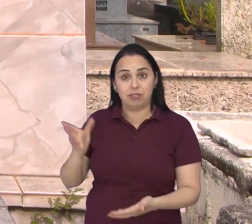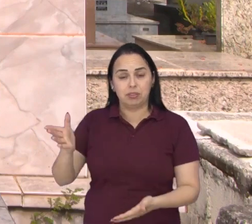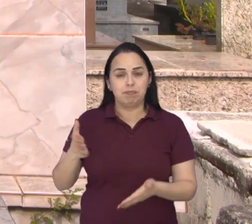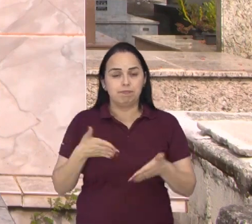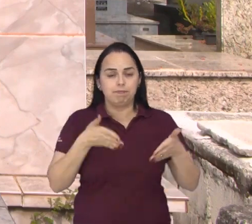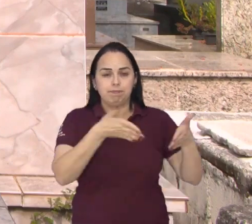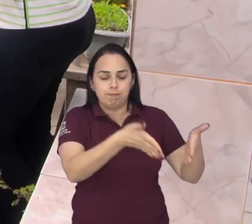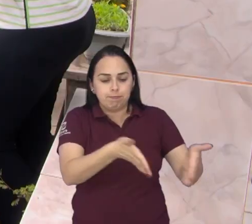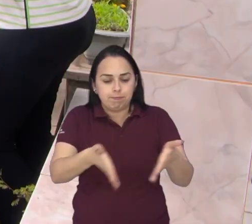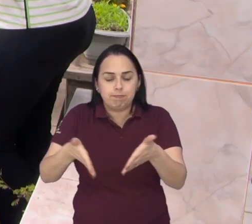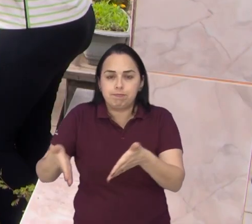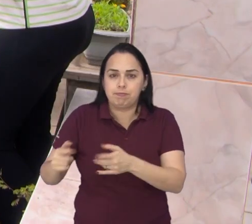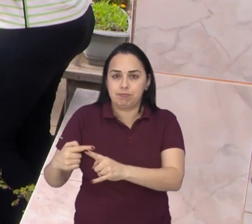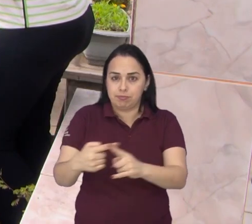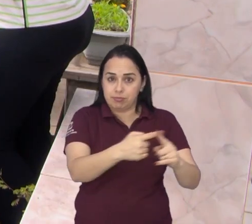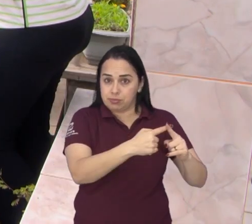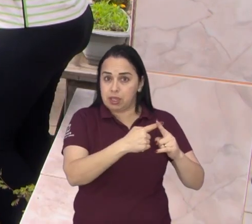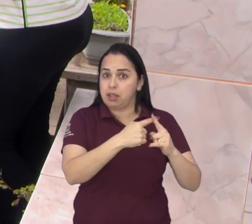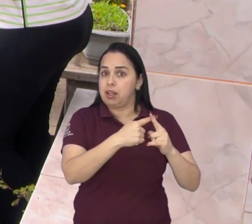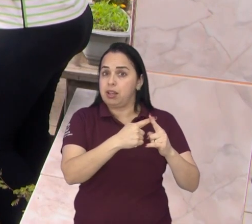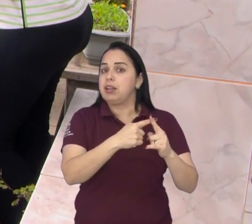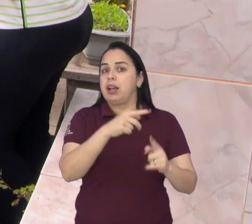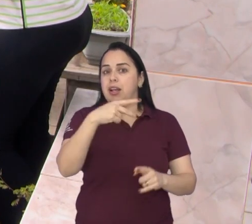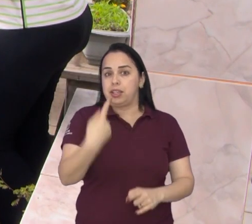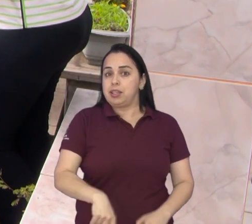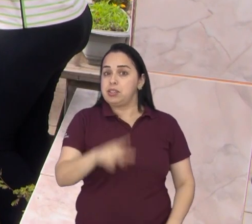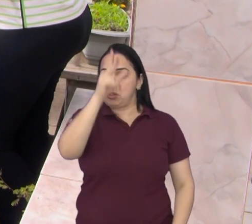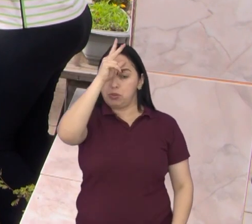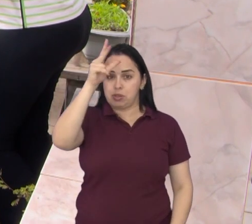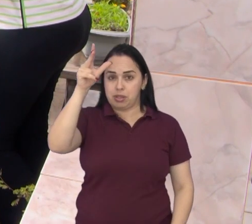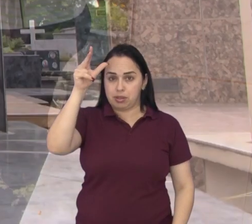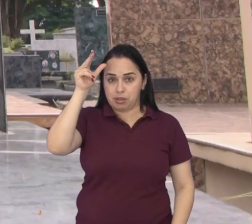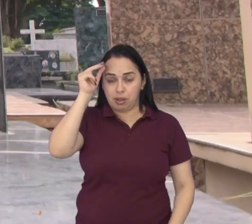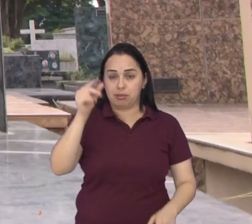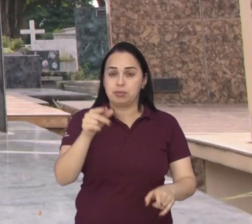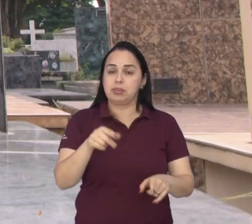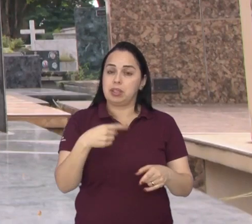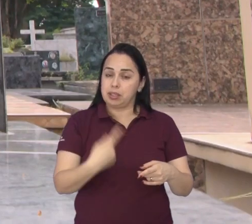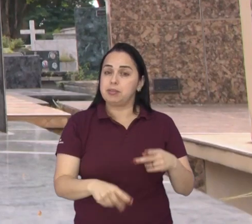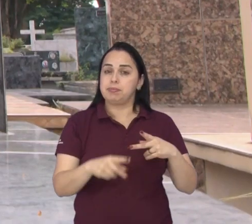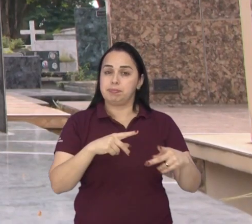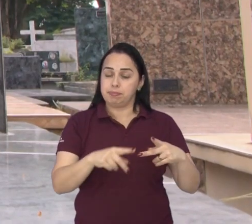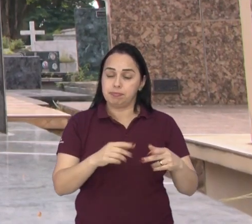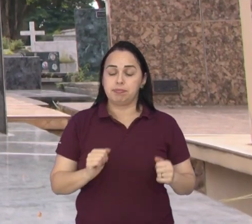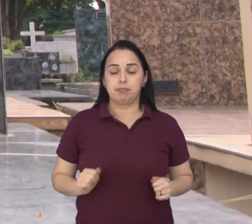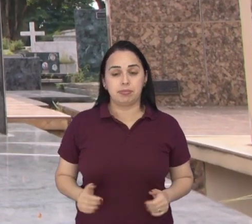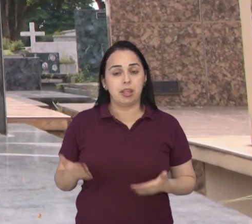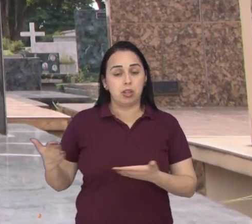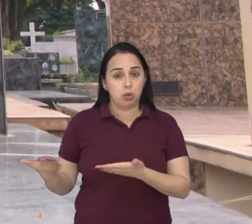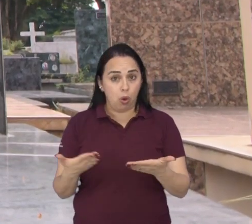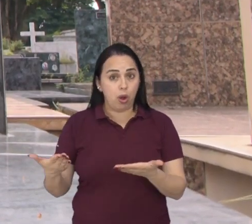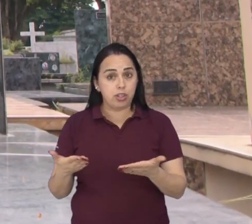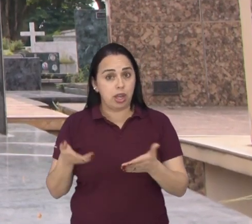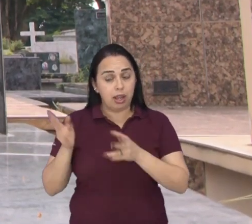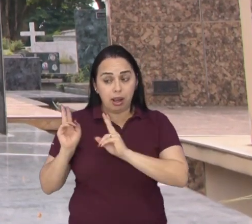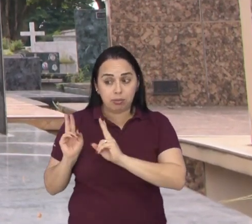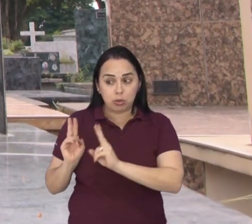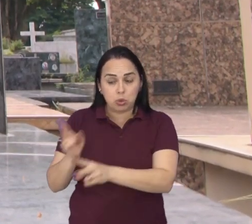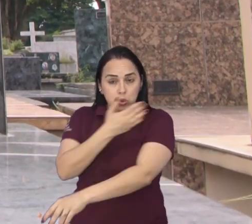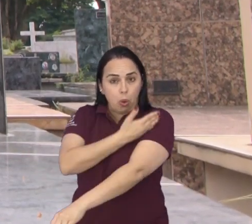foram sepultados no cemitério municipal de São José dos Campos. E hoje, a aposentada faz questão de